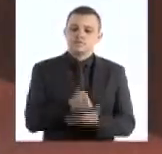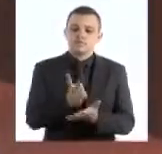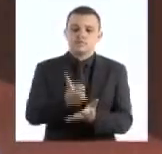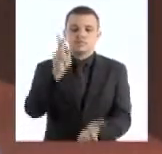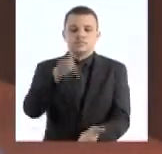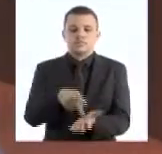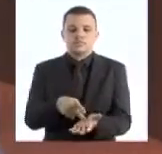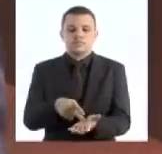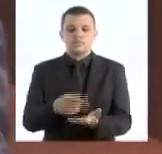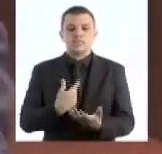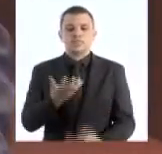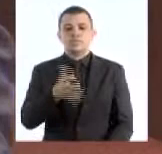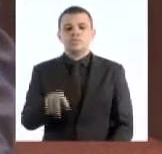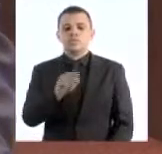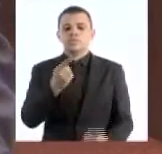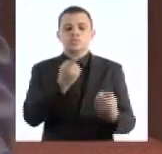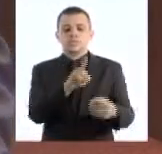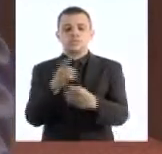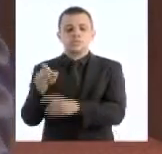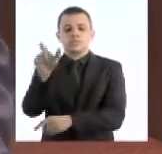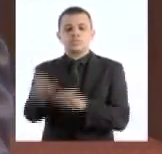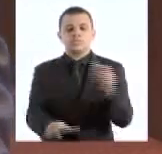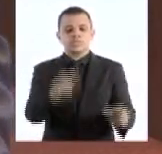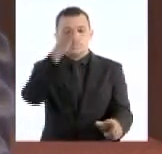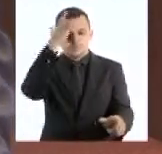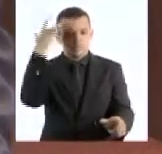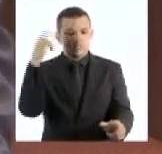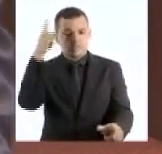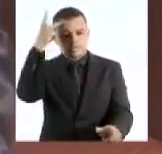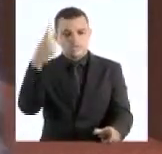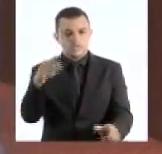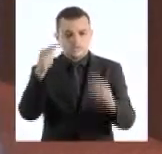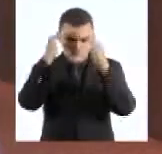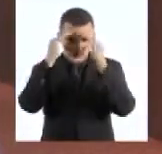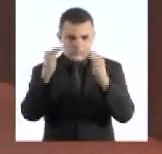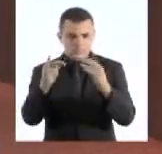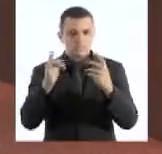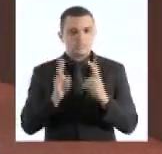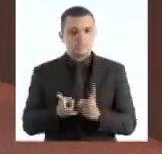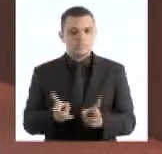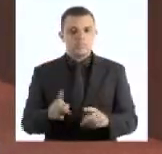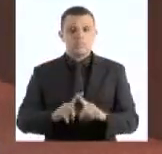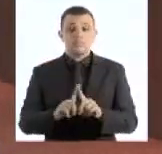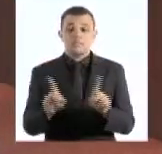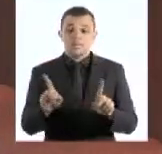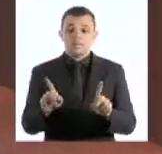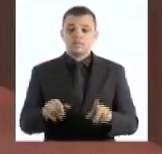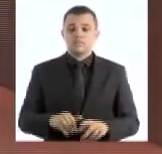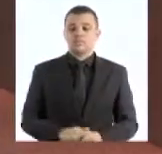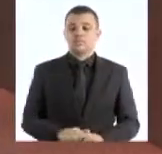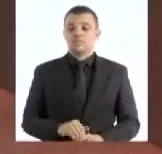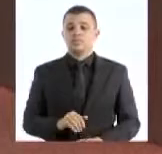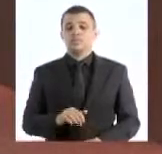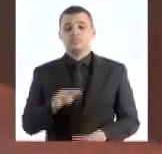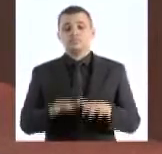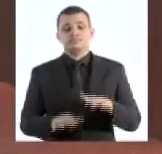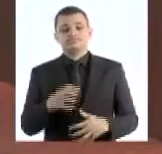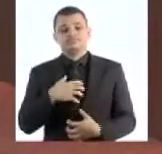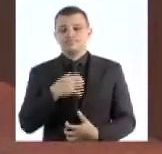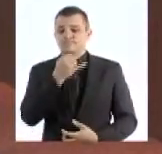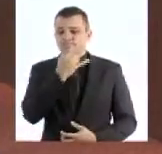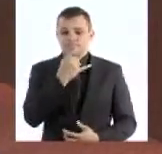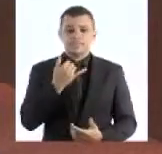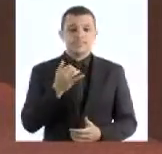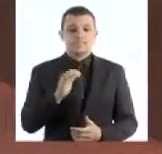modo, atingir a honra de alguém. E aí, infelizmente, até pelo afã, nosso nobre colega